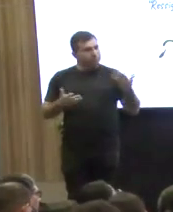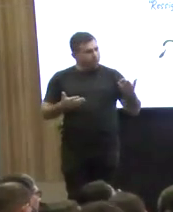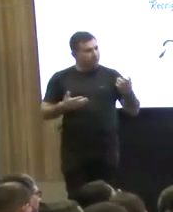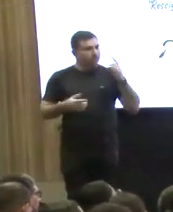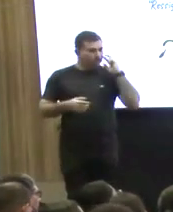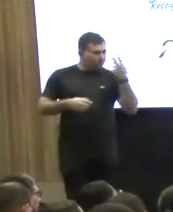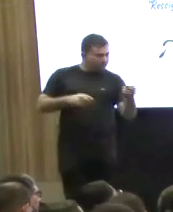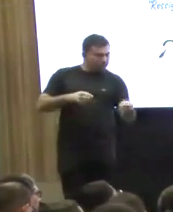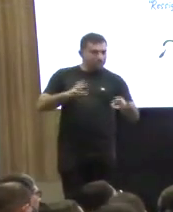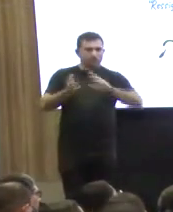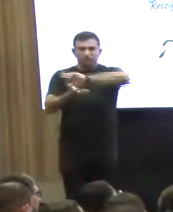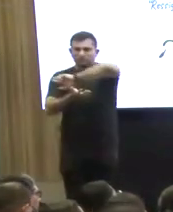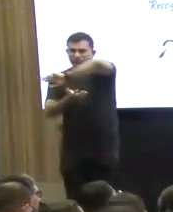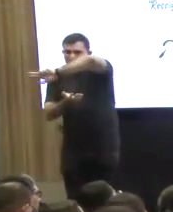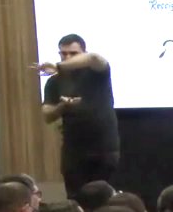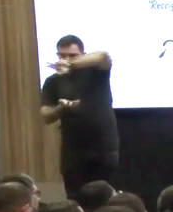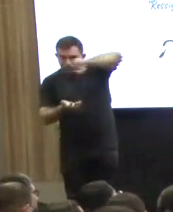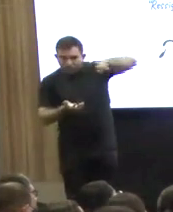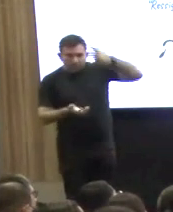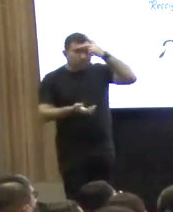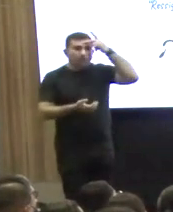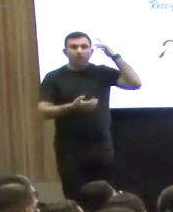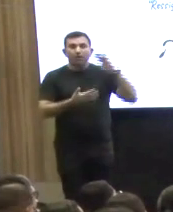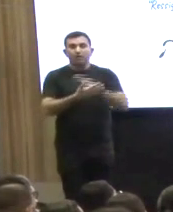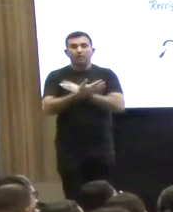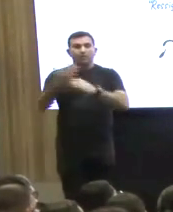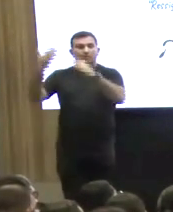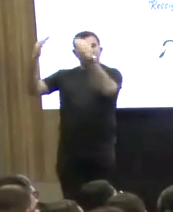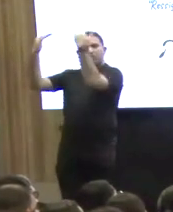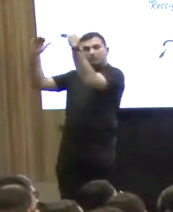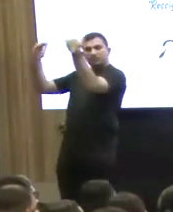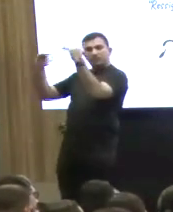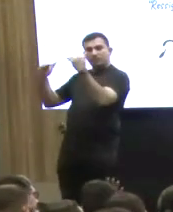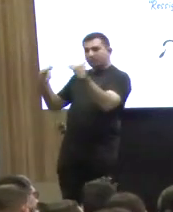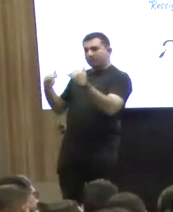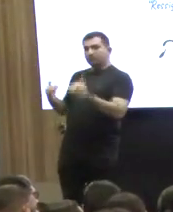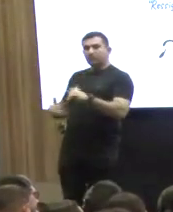e da diversidade, tudo isso, então, vai ganhando